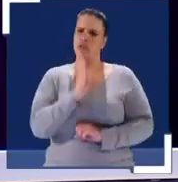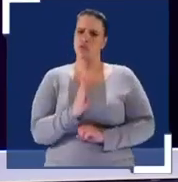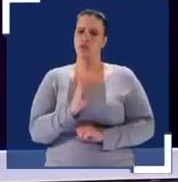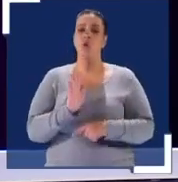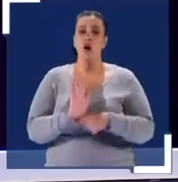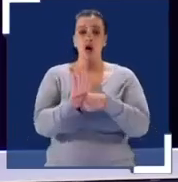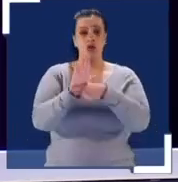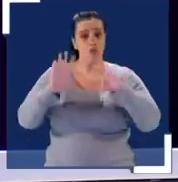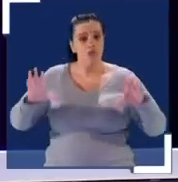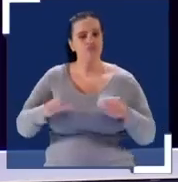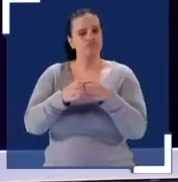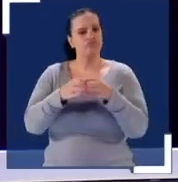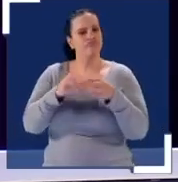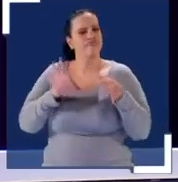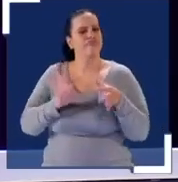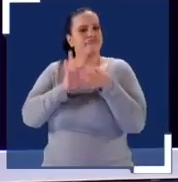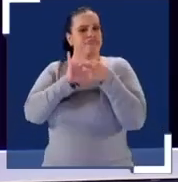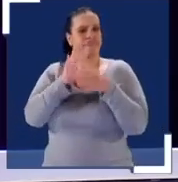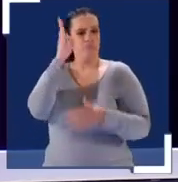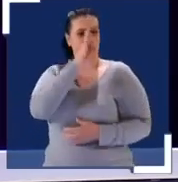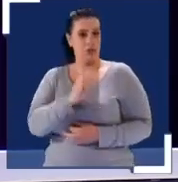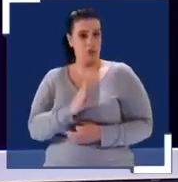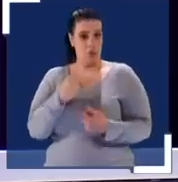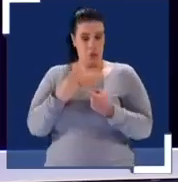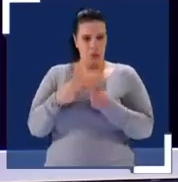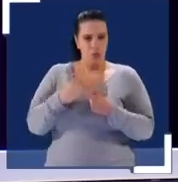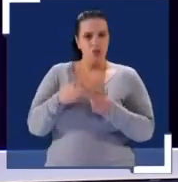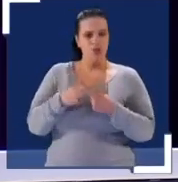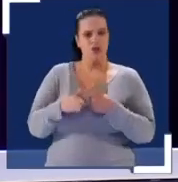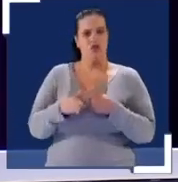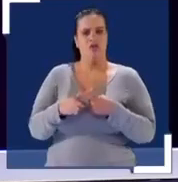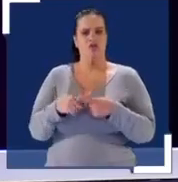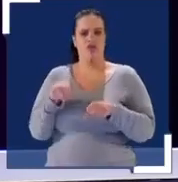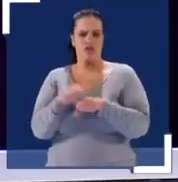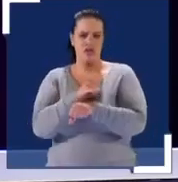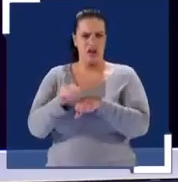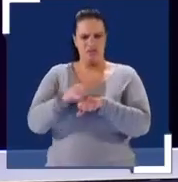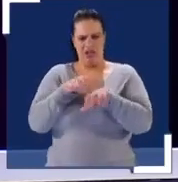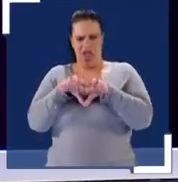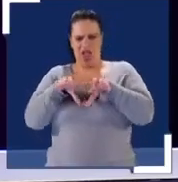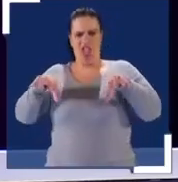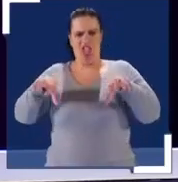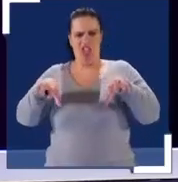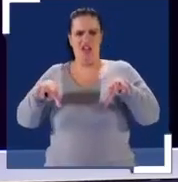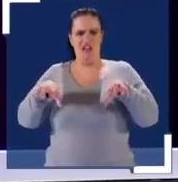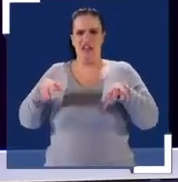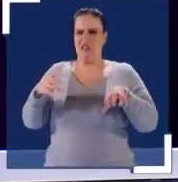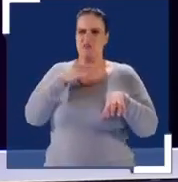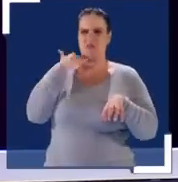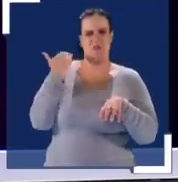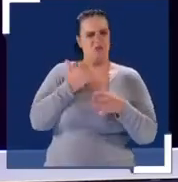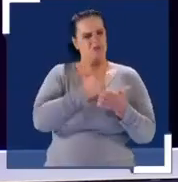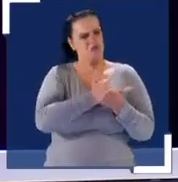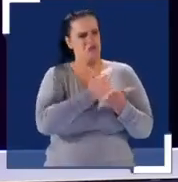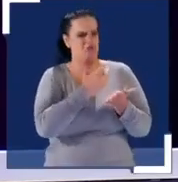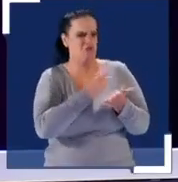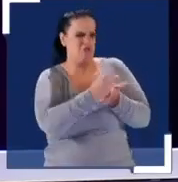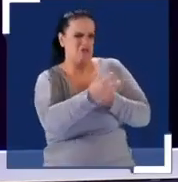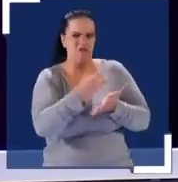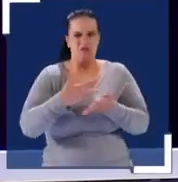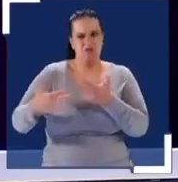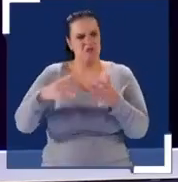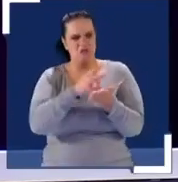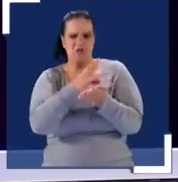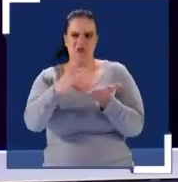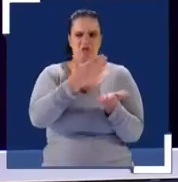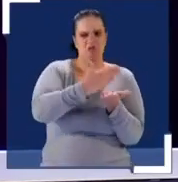fazer a junção do Brasil. Porque esse tipo de instrumento, de você ter as pessoas divididas, eu quero a morte do outro, eu quero, enfim, isso não